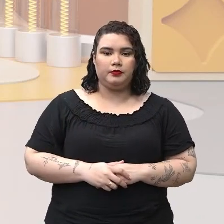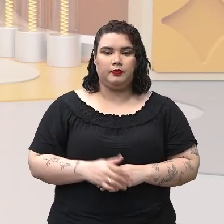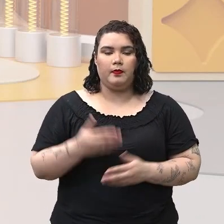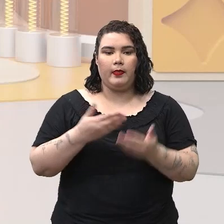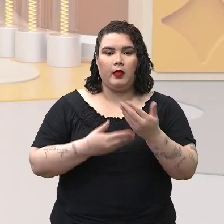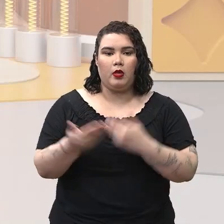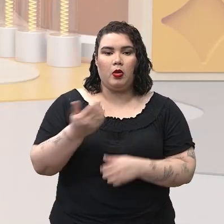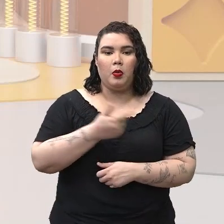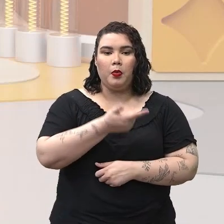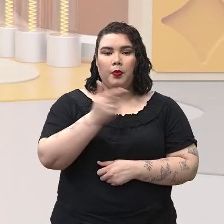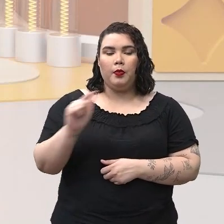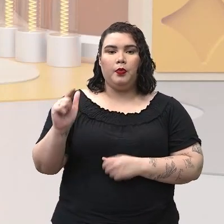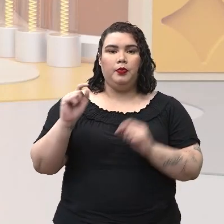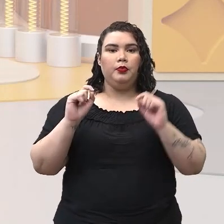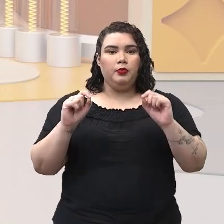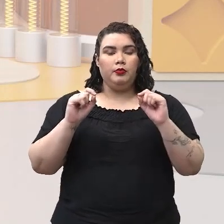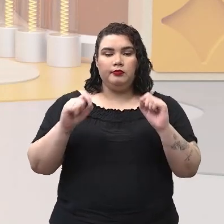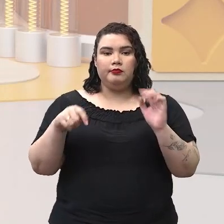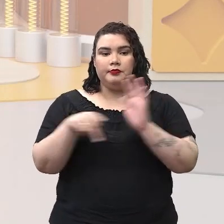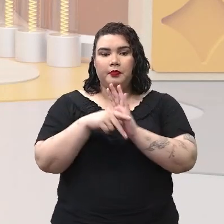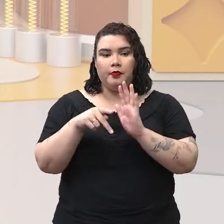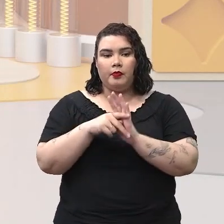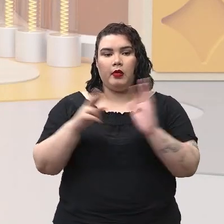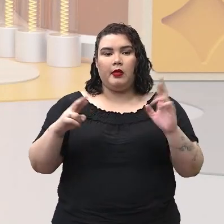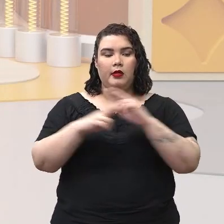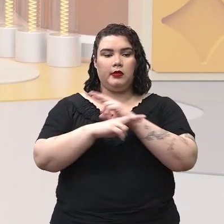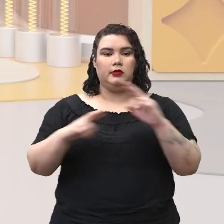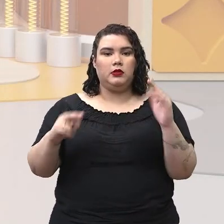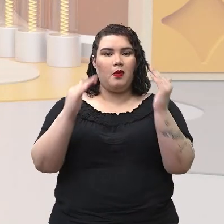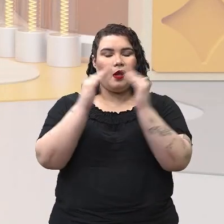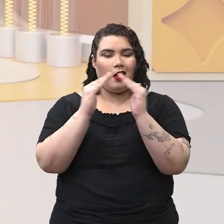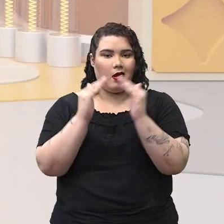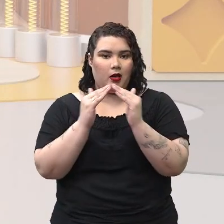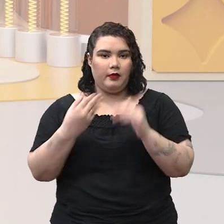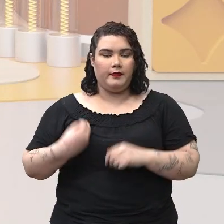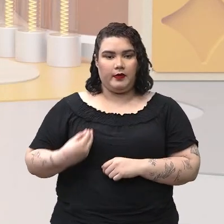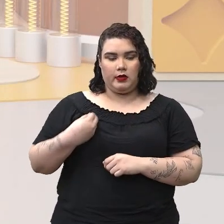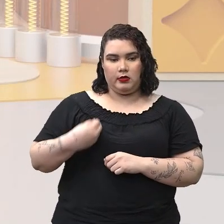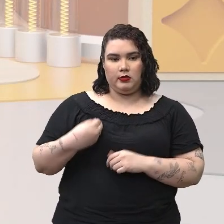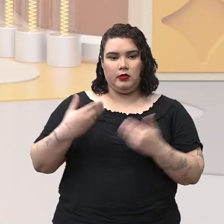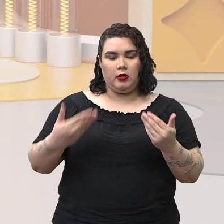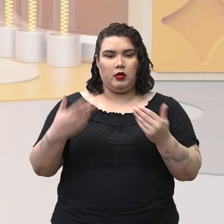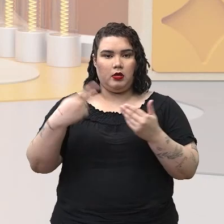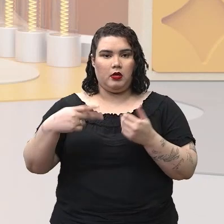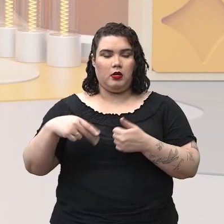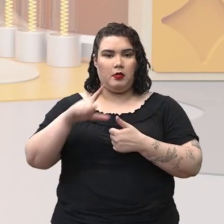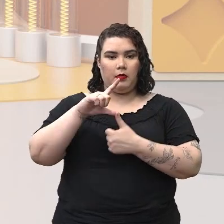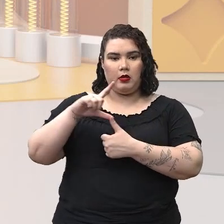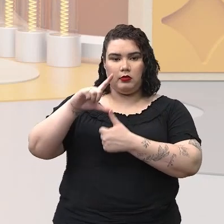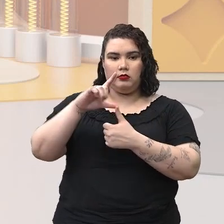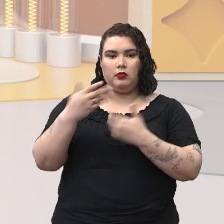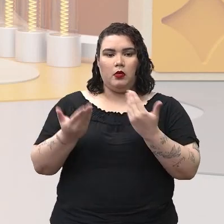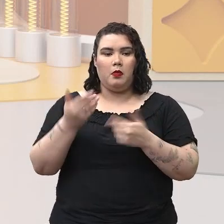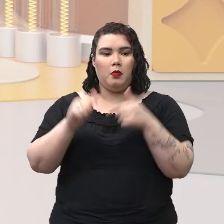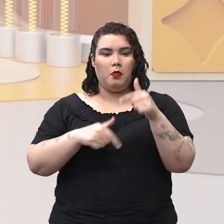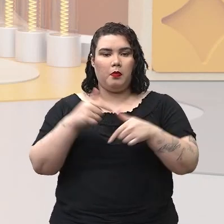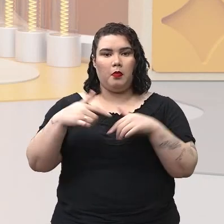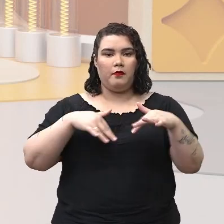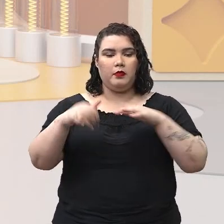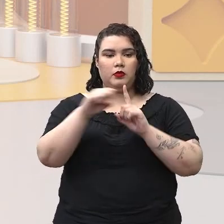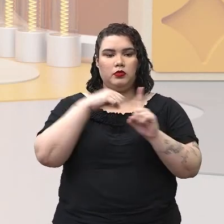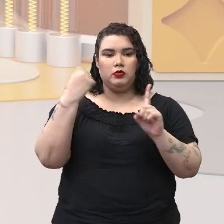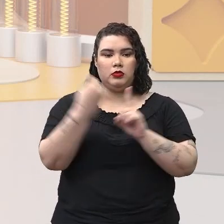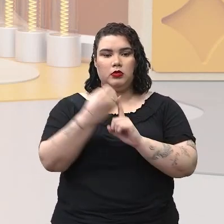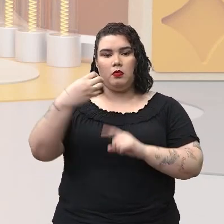outros movimentos sociais relacionados à habitação aqui na América Latina, né? O Movimento dos Trabalhadores Sem Teto, né,